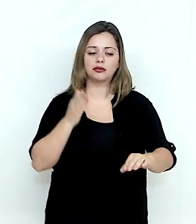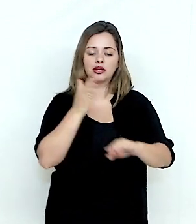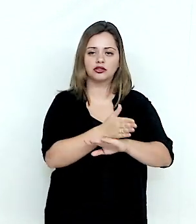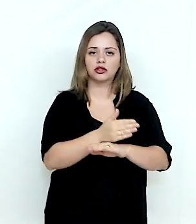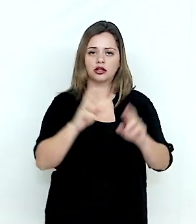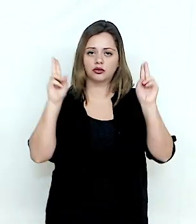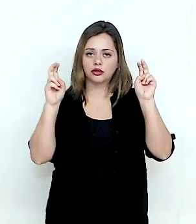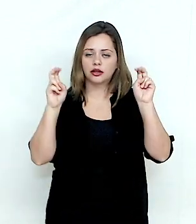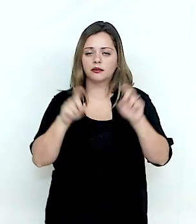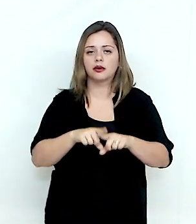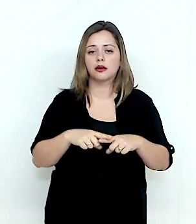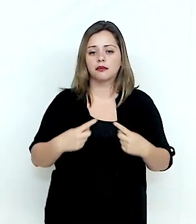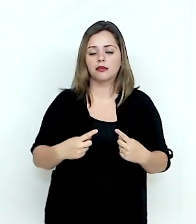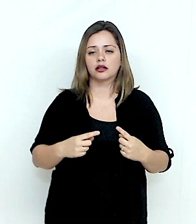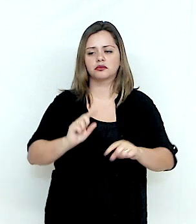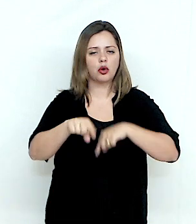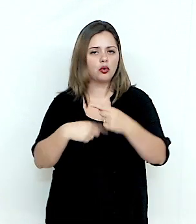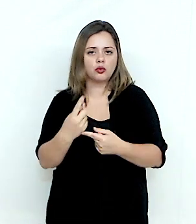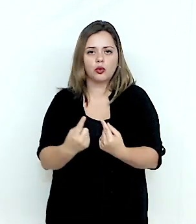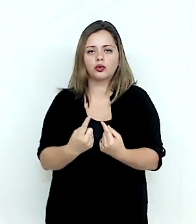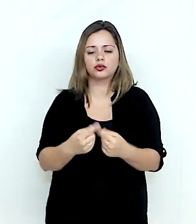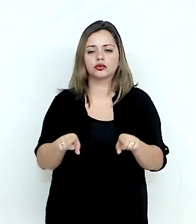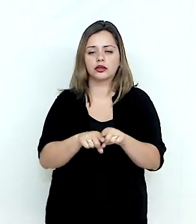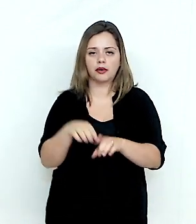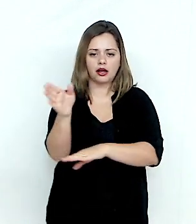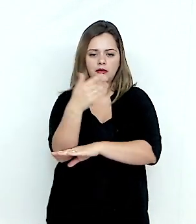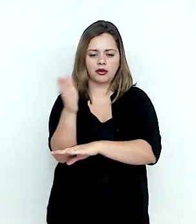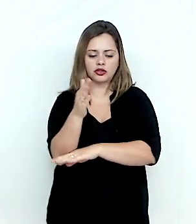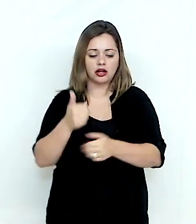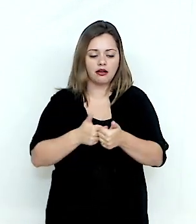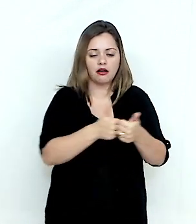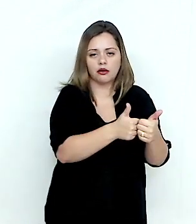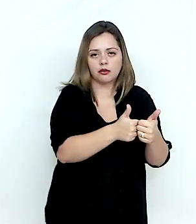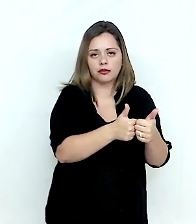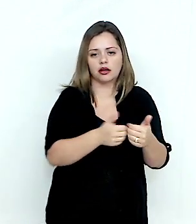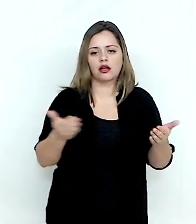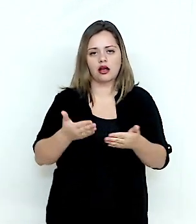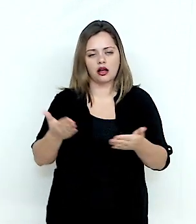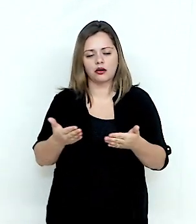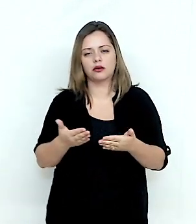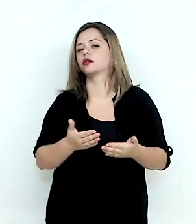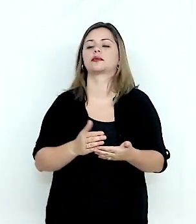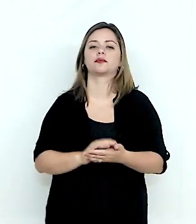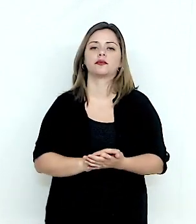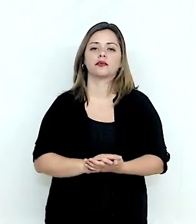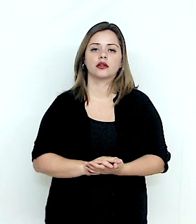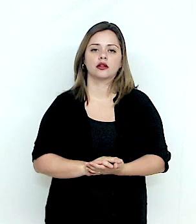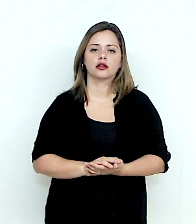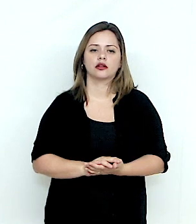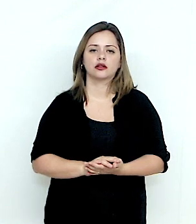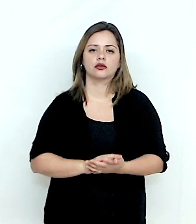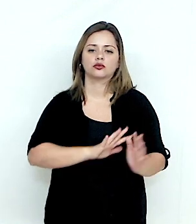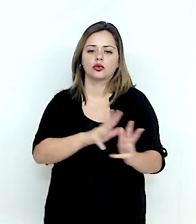né? Sobre os outros, a embaixada acompanha, né, embora muitas dessas essas negociações